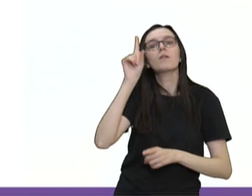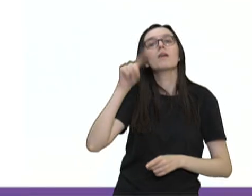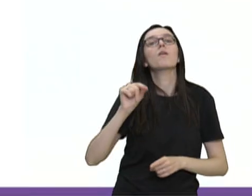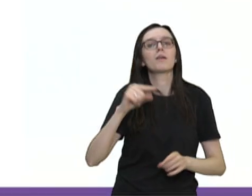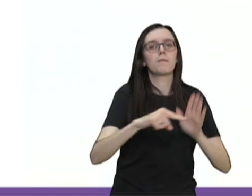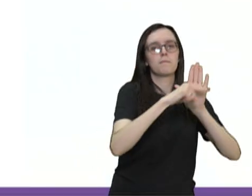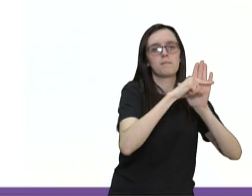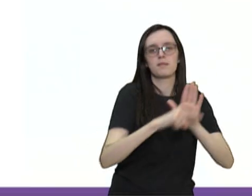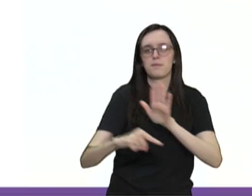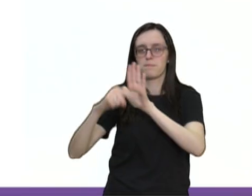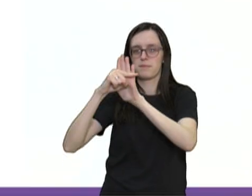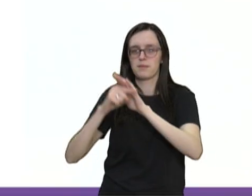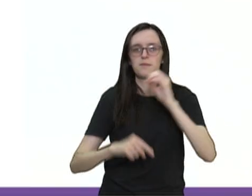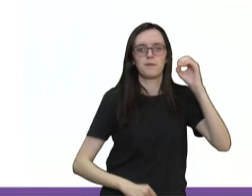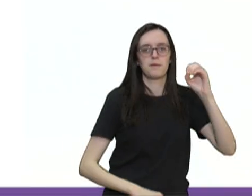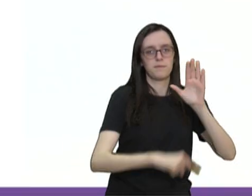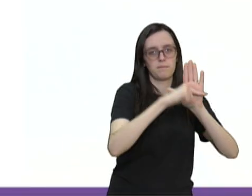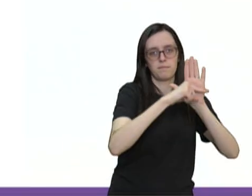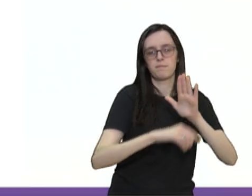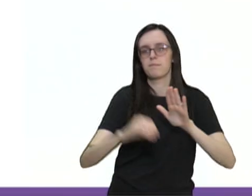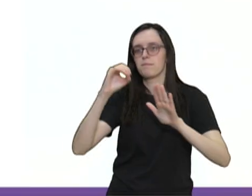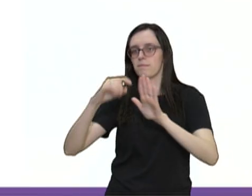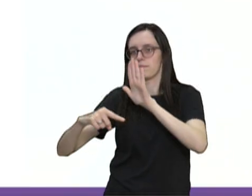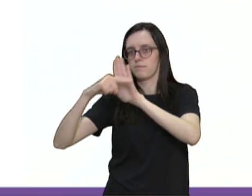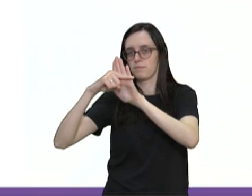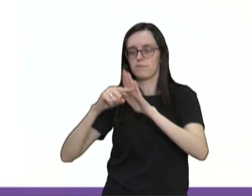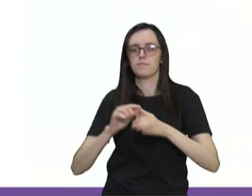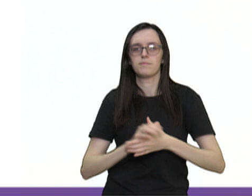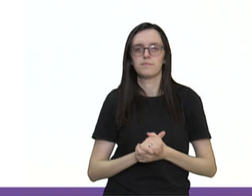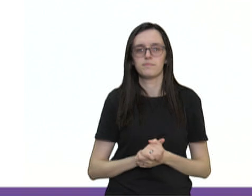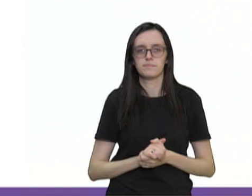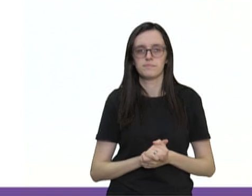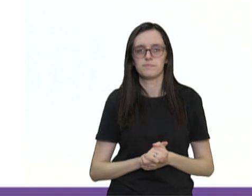sinaizinhos de menos. Cada carga vai ser negativa.